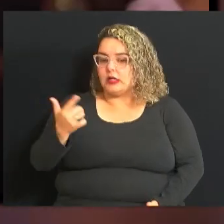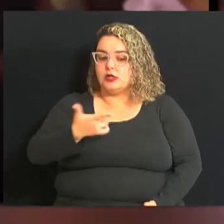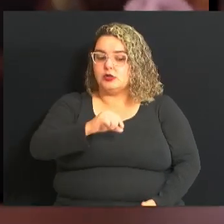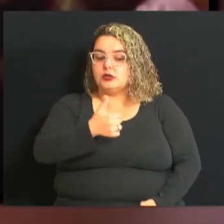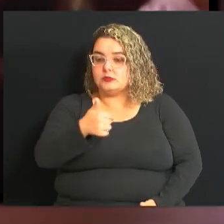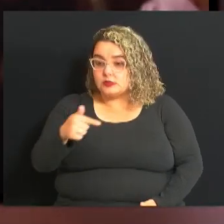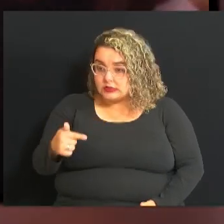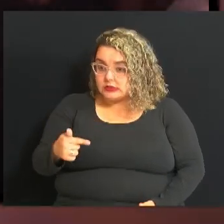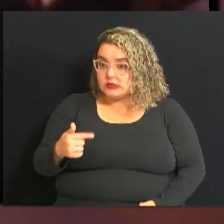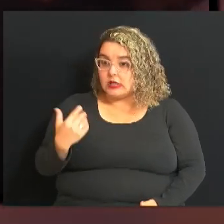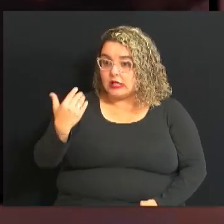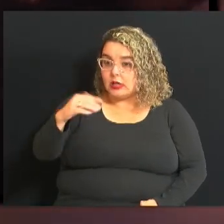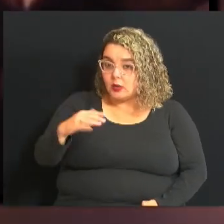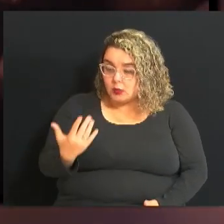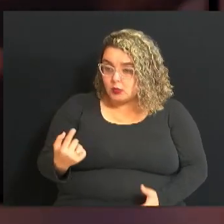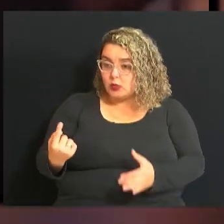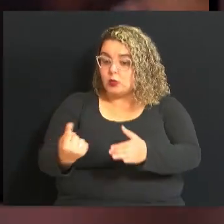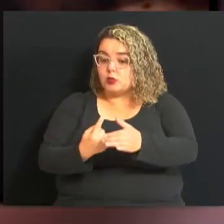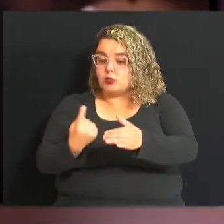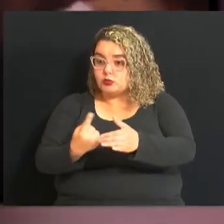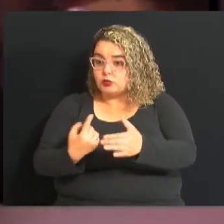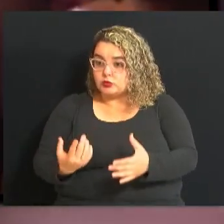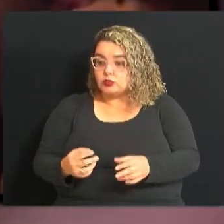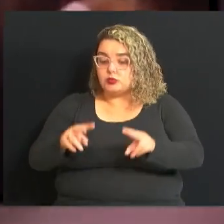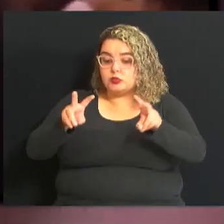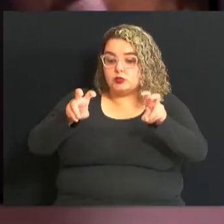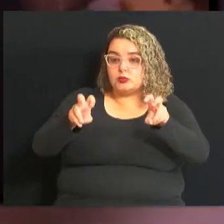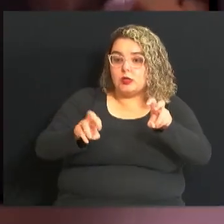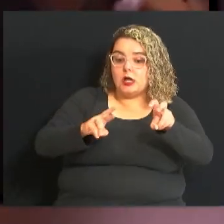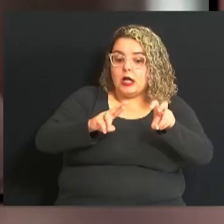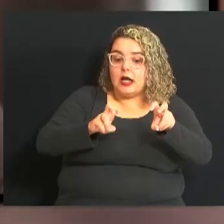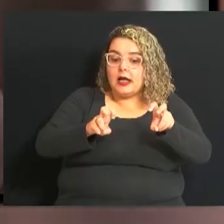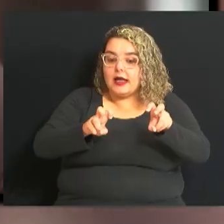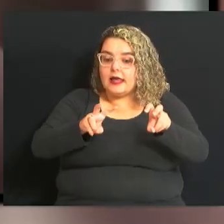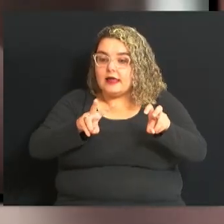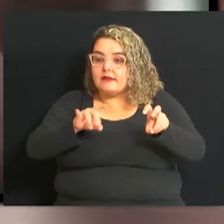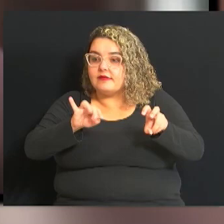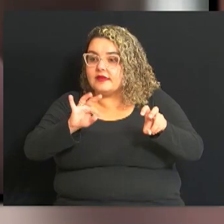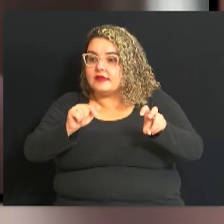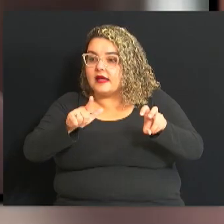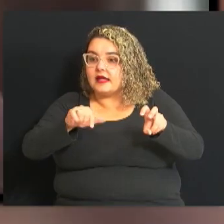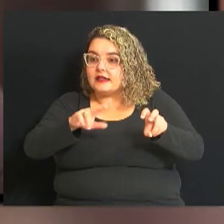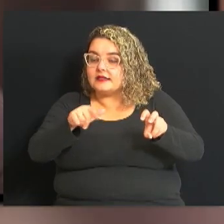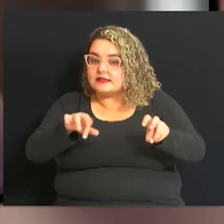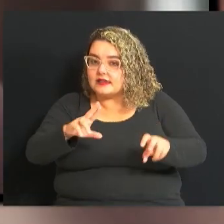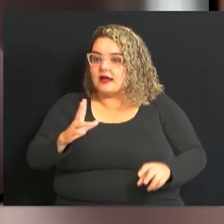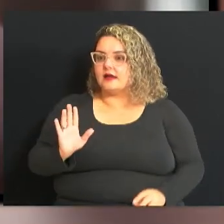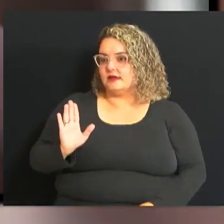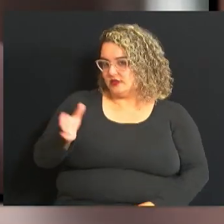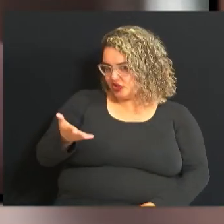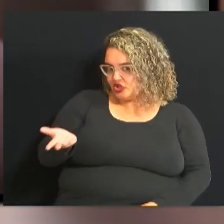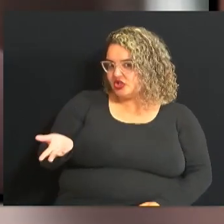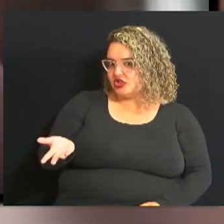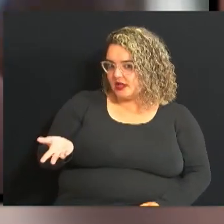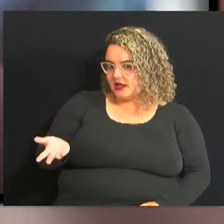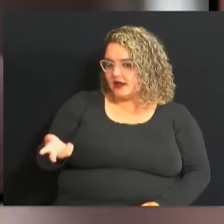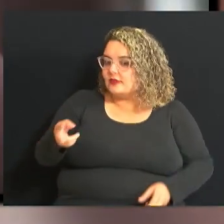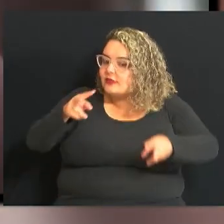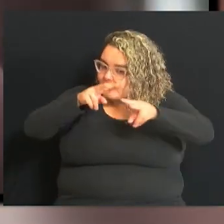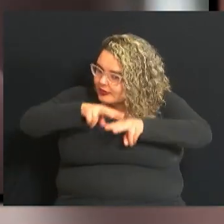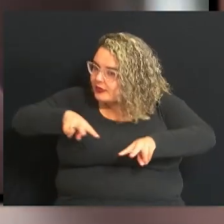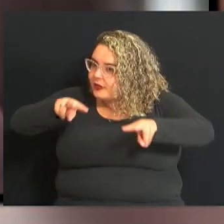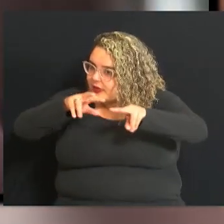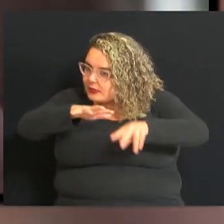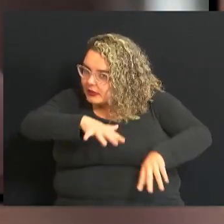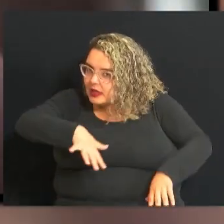vocês lançaram um CD com o título Revitalizar, né? Sim. Isso já é um olhar ali para o mercado,